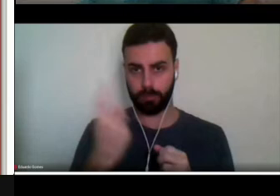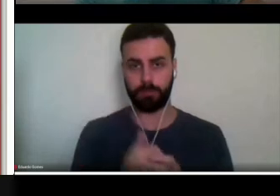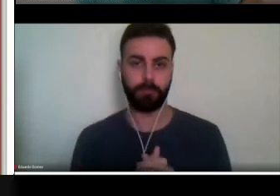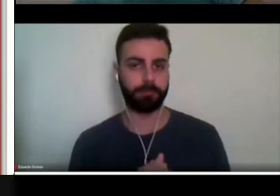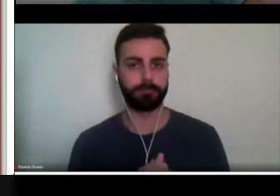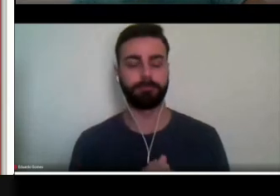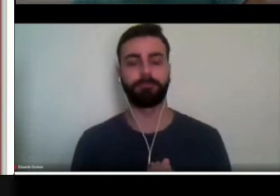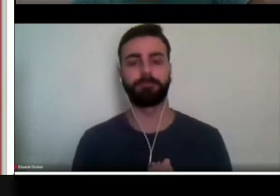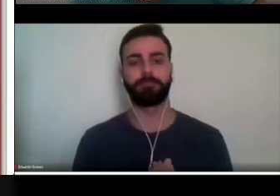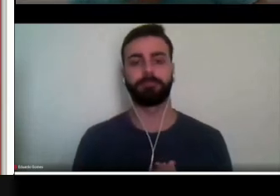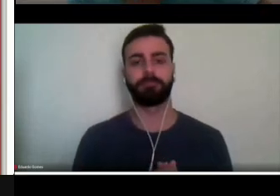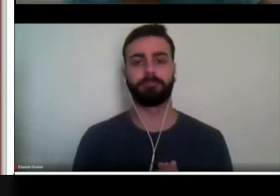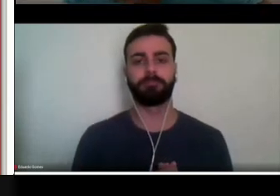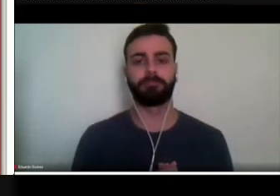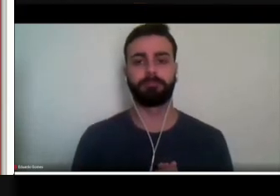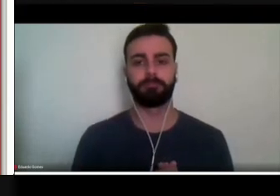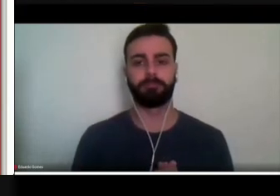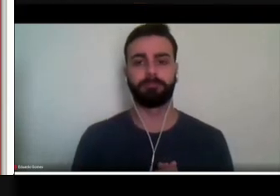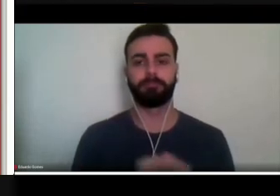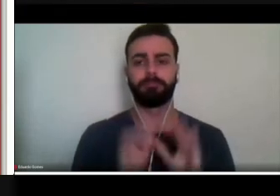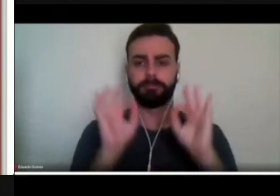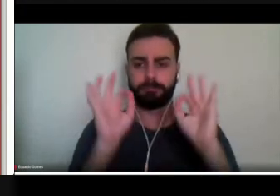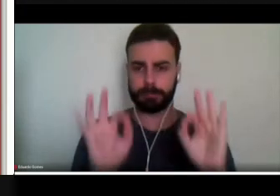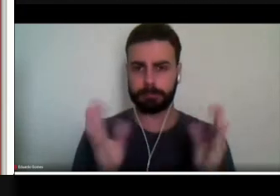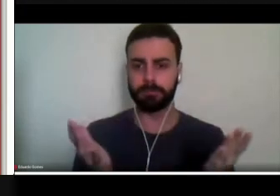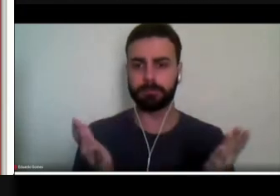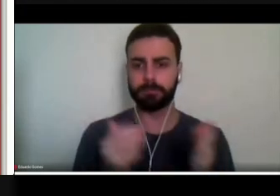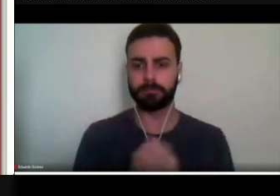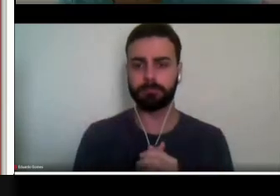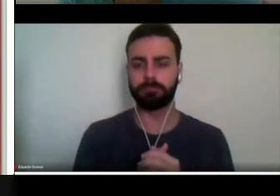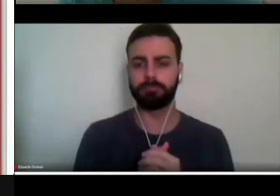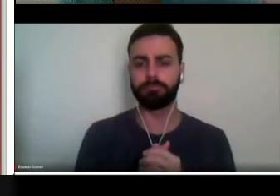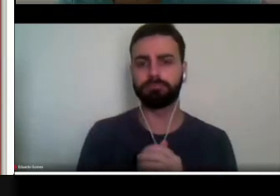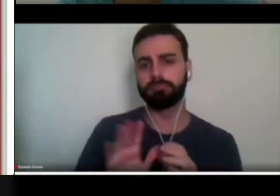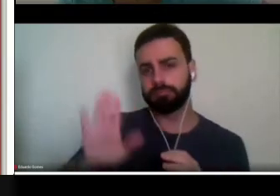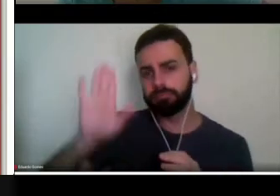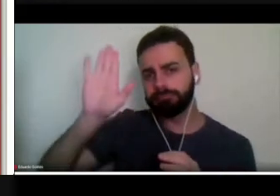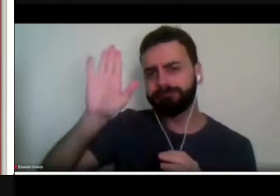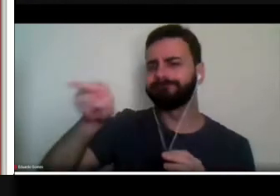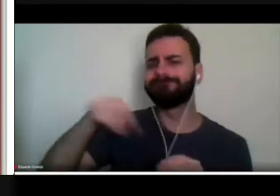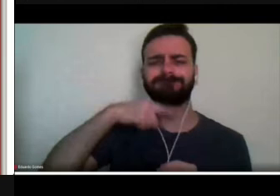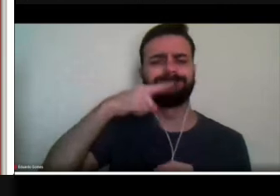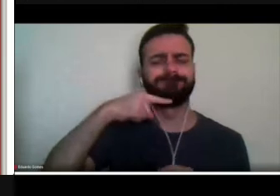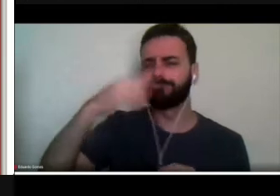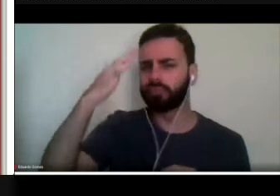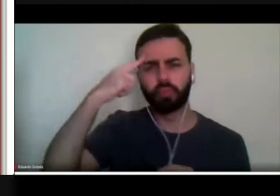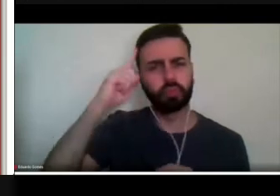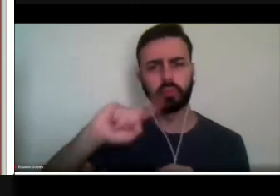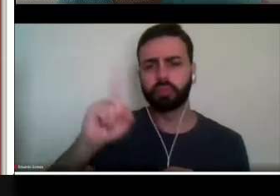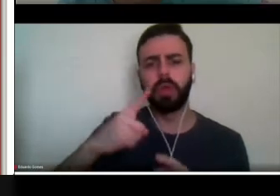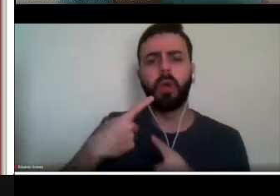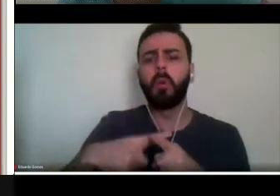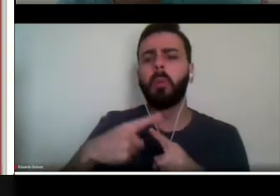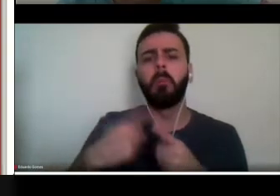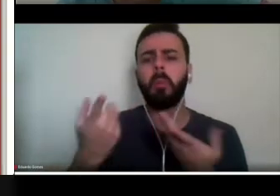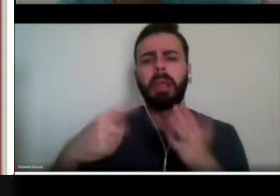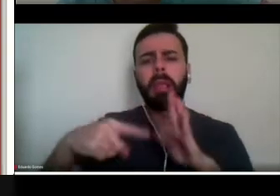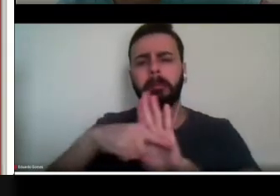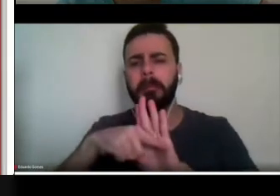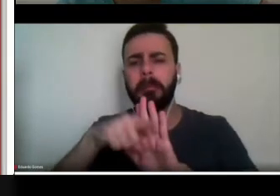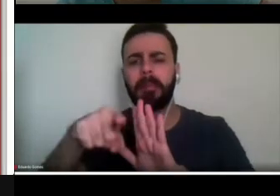Certo? Professor, Oi. eu não entendi por que esse menos VA2 ficou negativo.